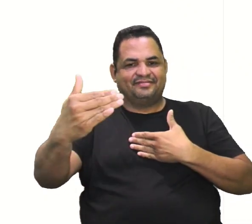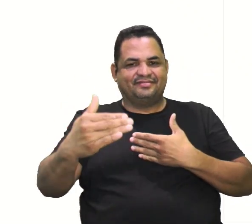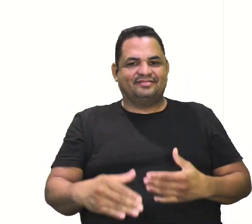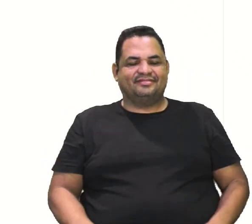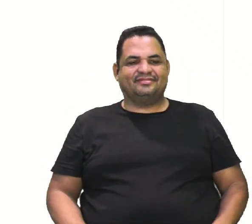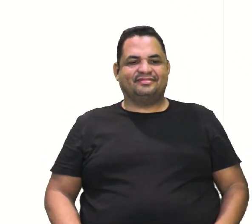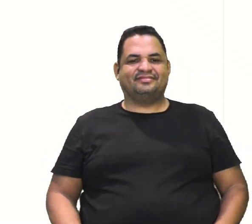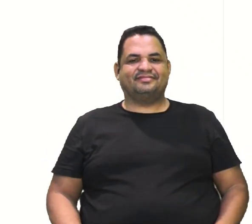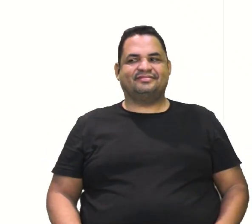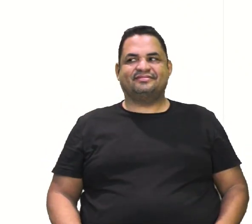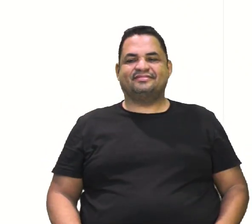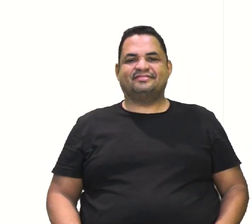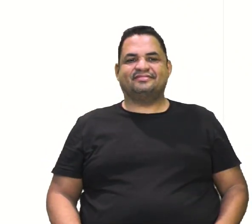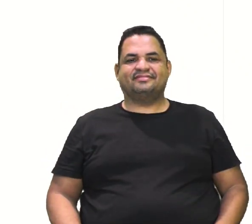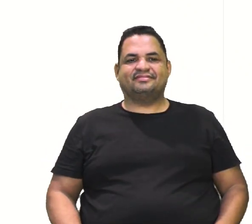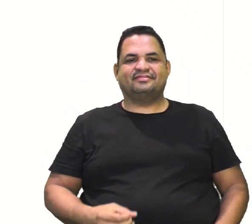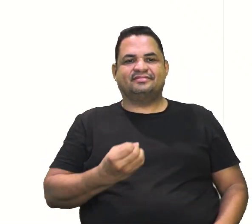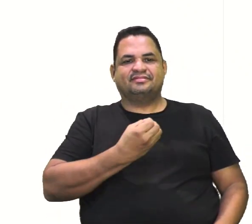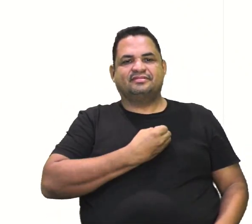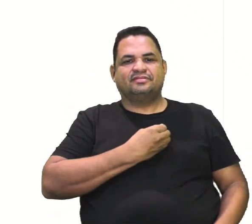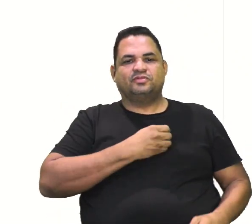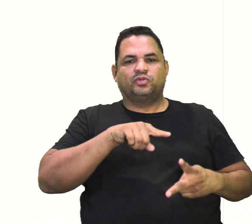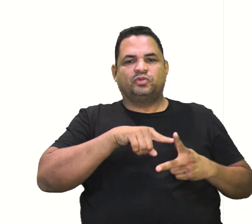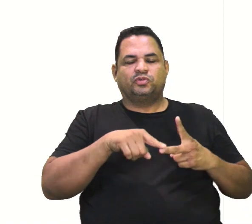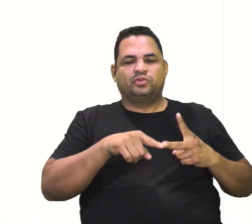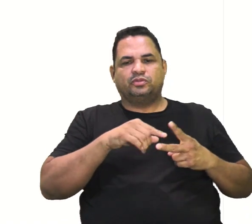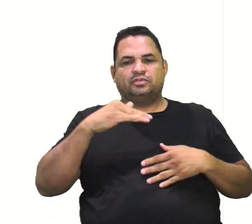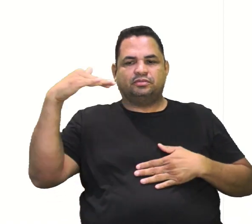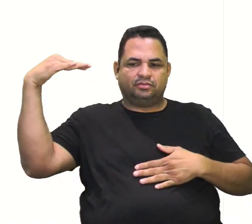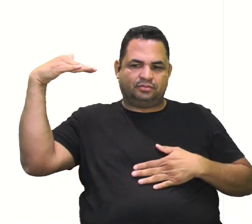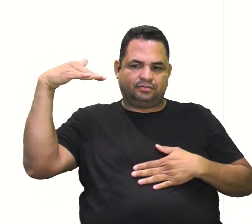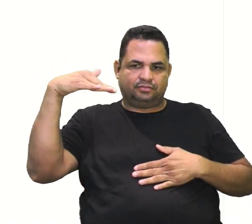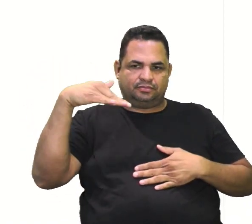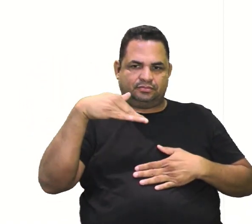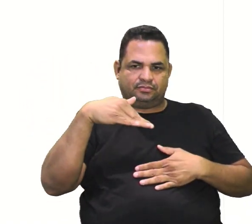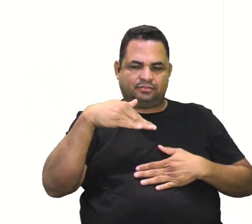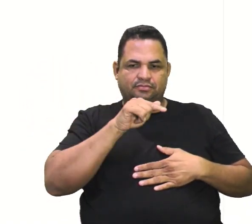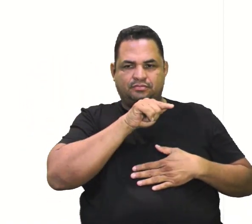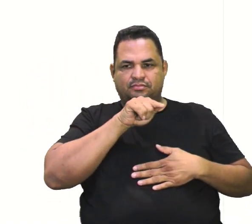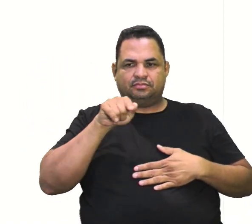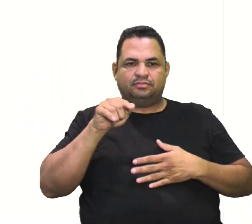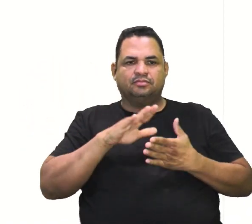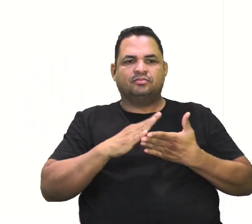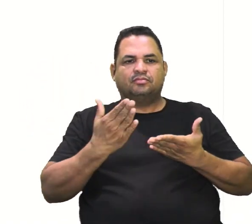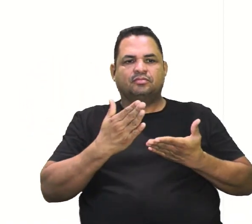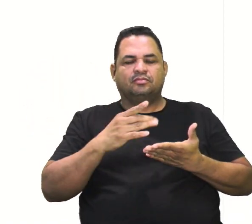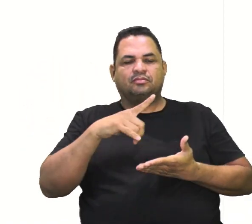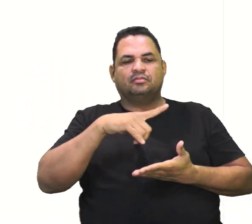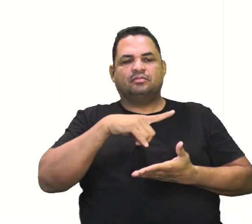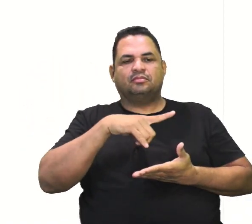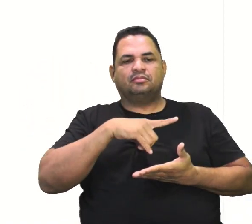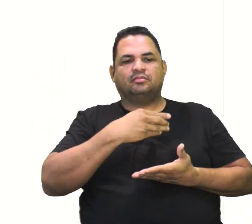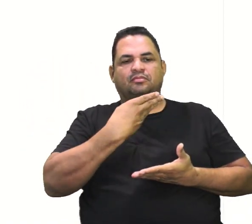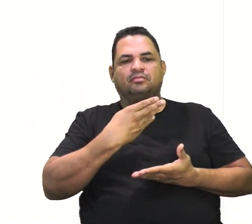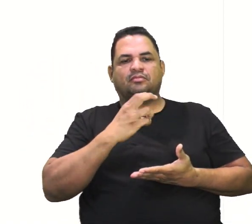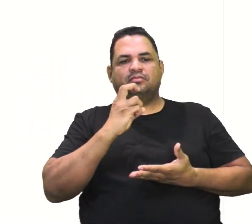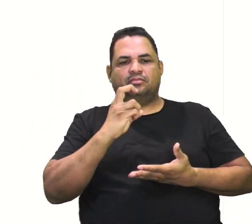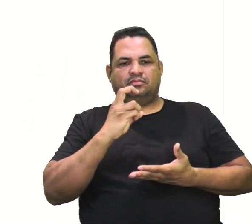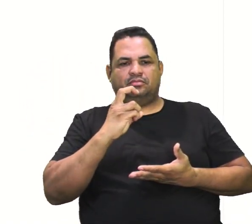Mais uma, vamos lá. O coeficiente angular ou declividade da reta que está